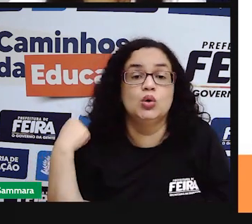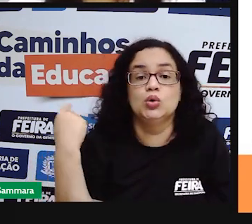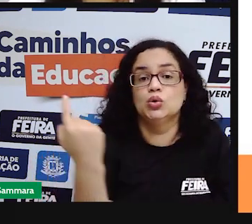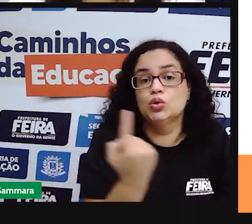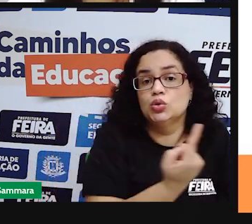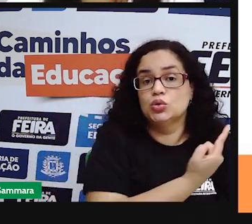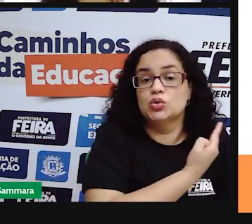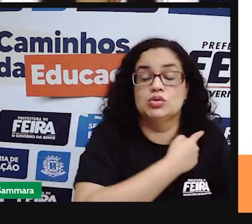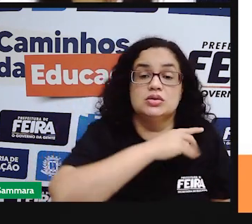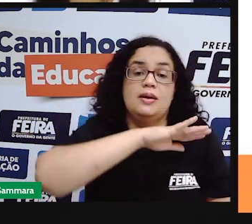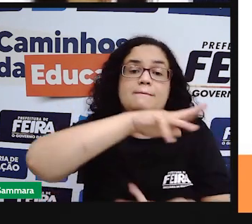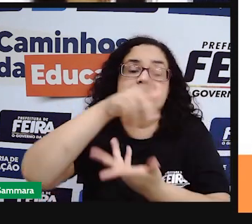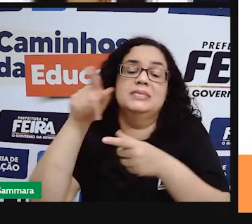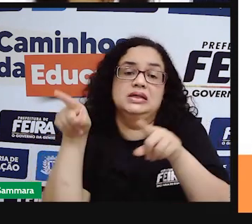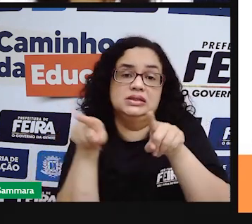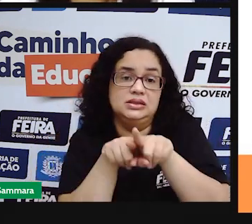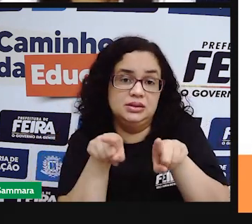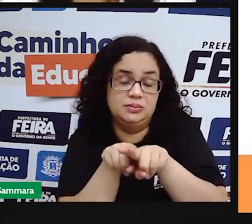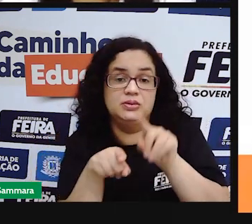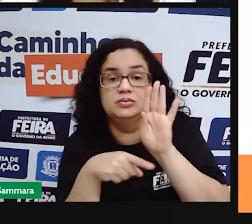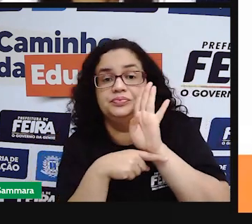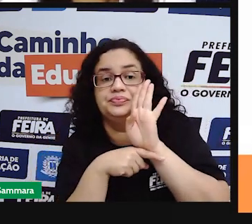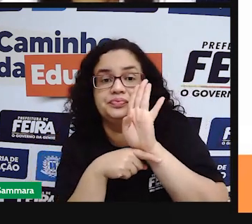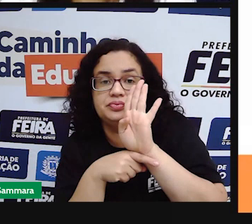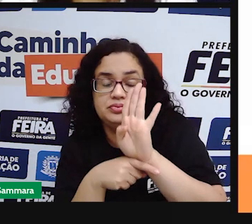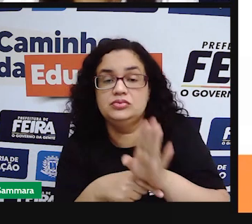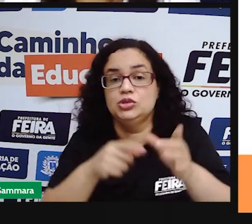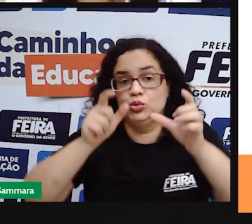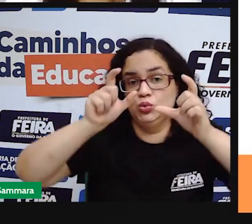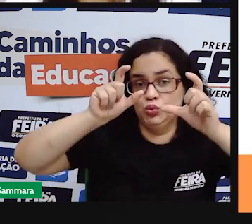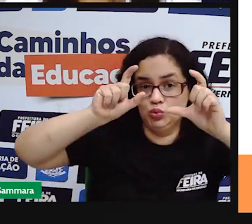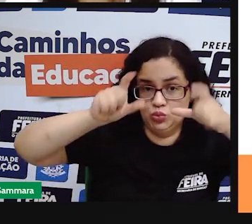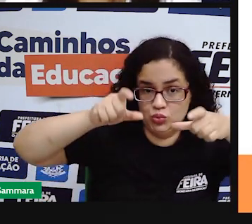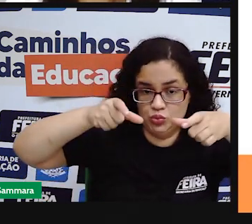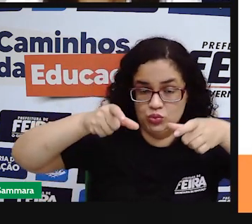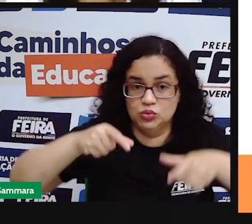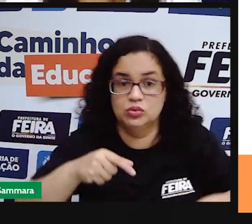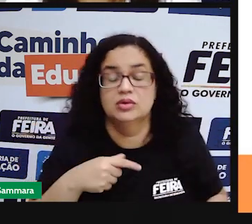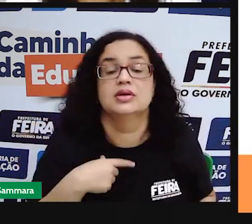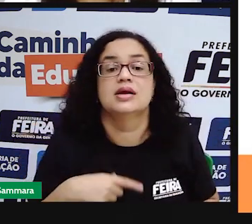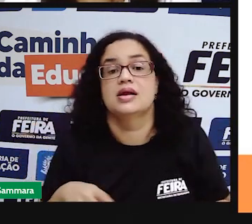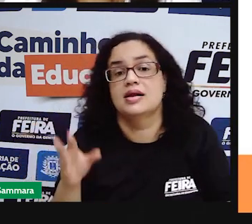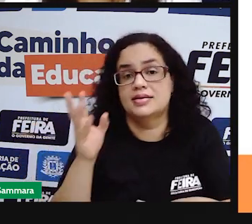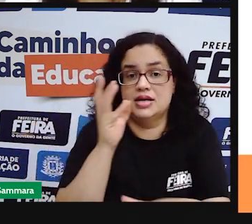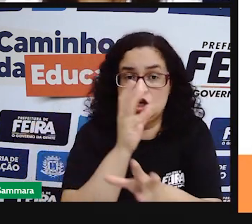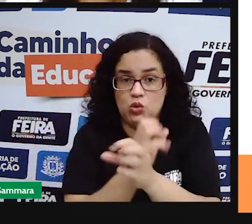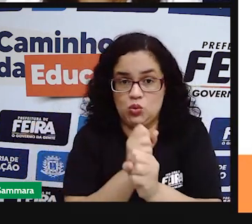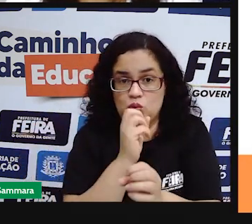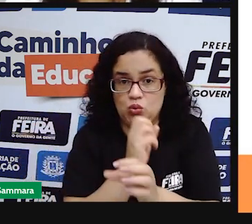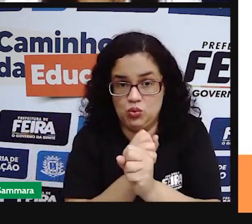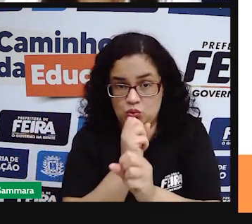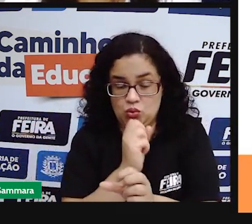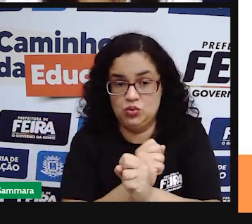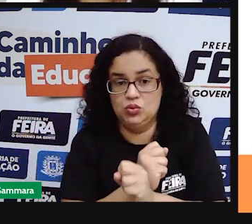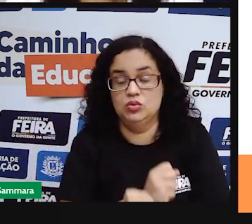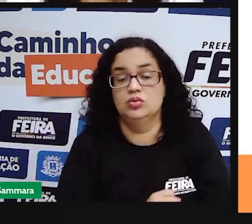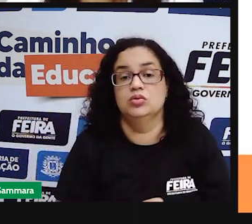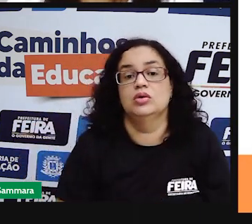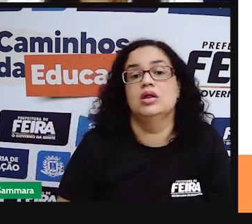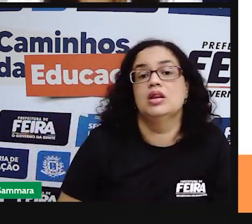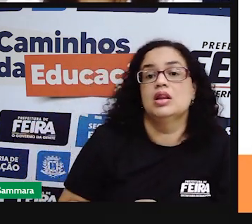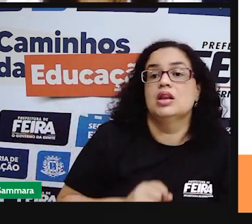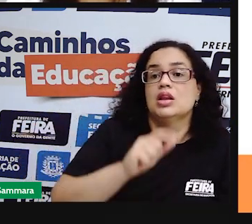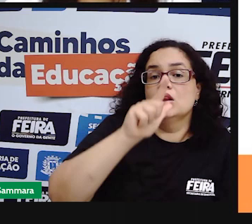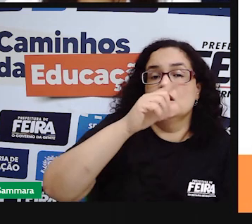elas também ajudam nesta questão de localização. Porque aí são calculados, né? Longitude, altitude,